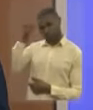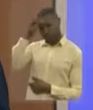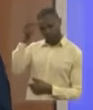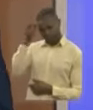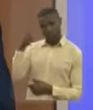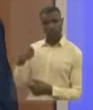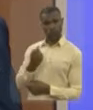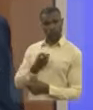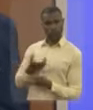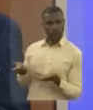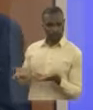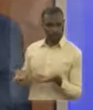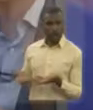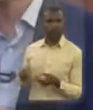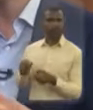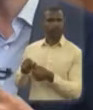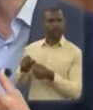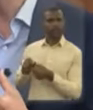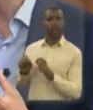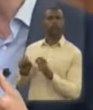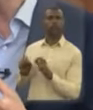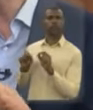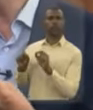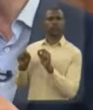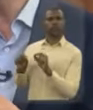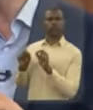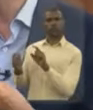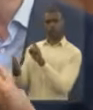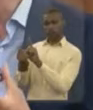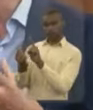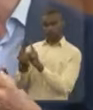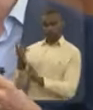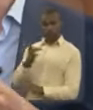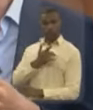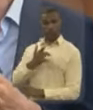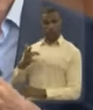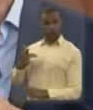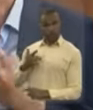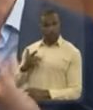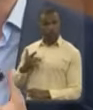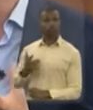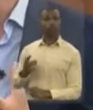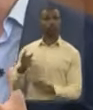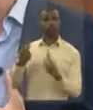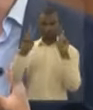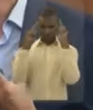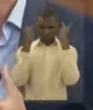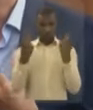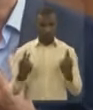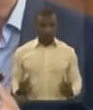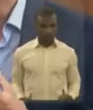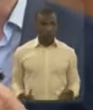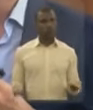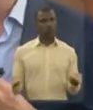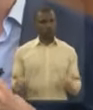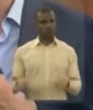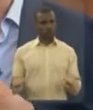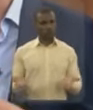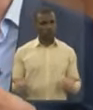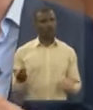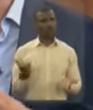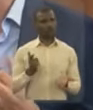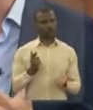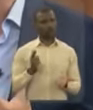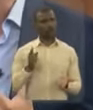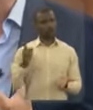nós vamos fazer com que a o atendimento de saúde seja humanizado hoje nós temos uma